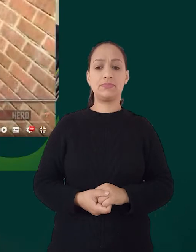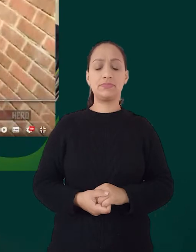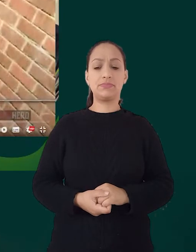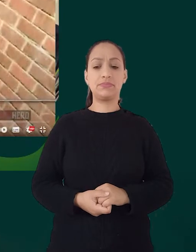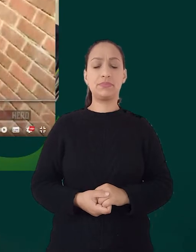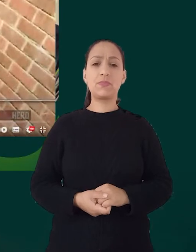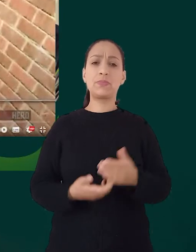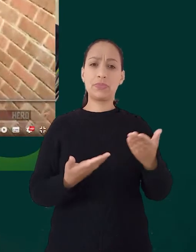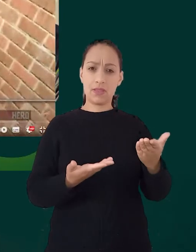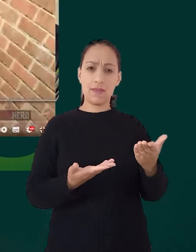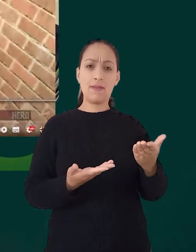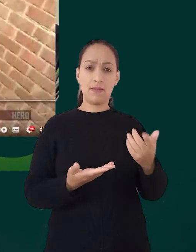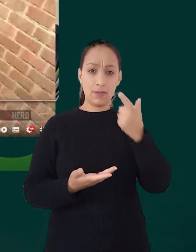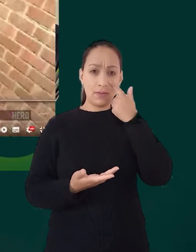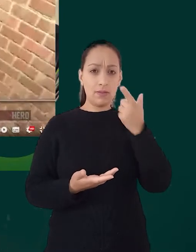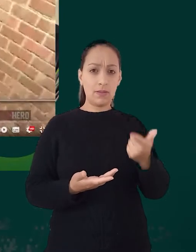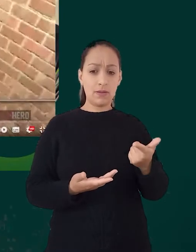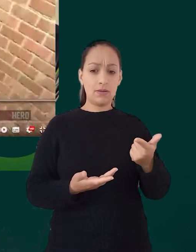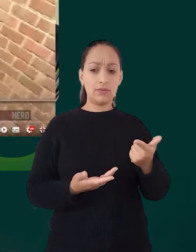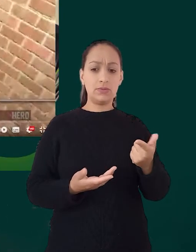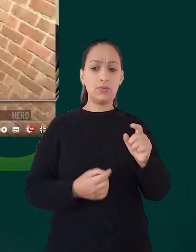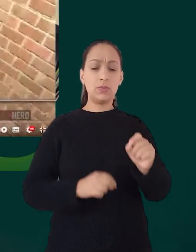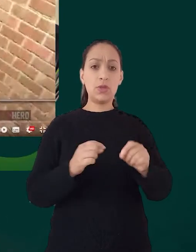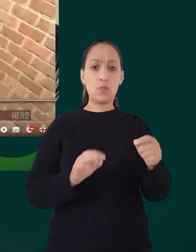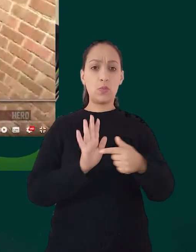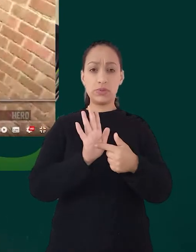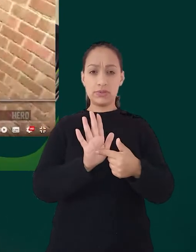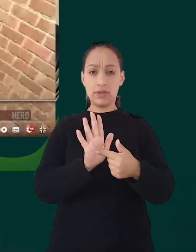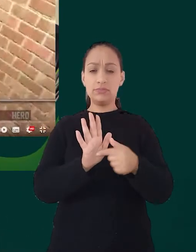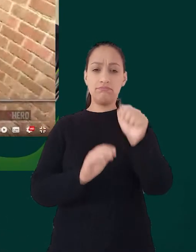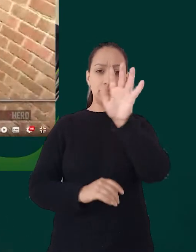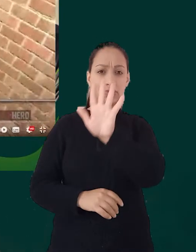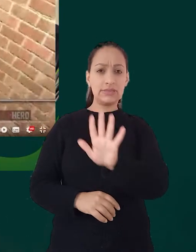No caso aqui, ó, ele está colocando uma situação muito